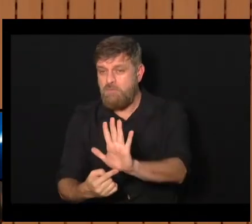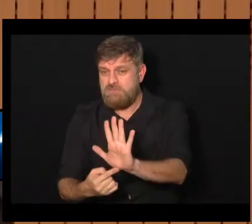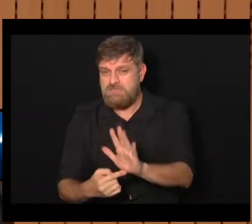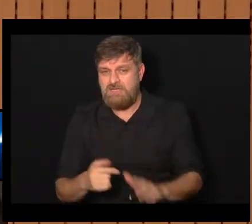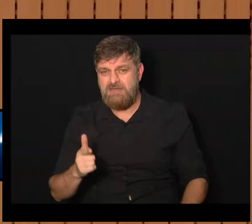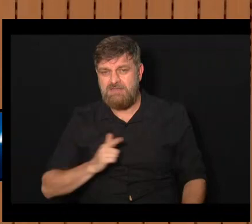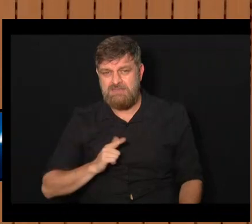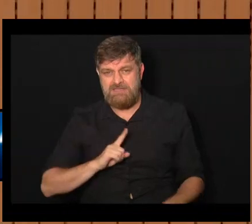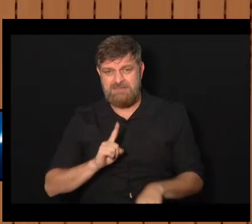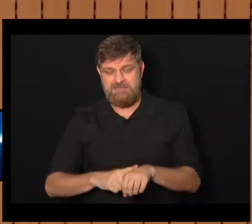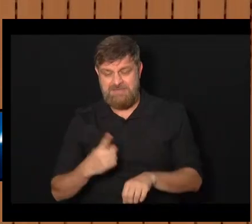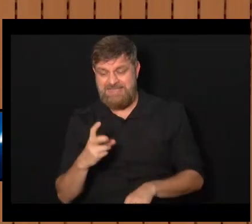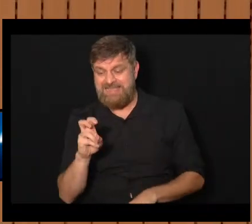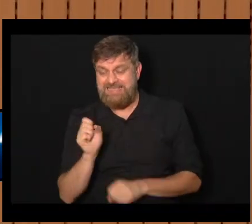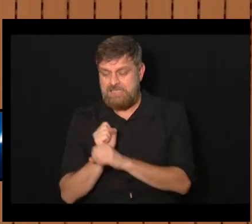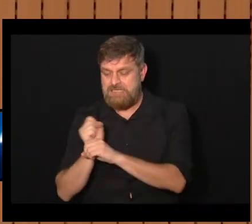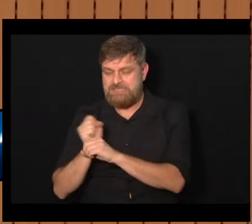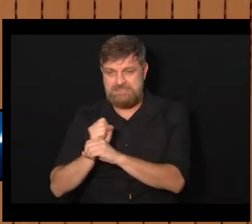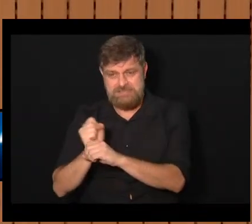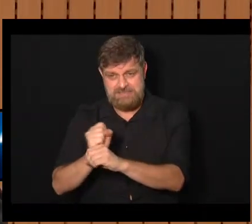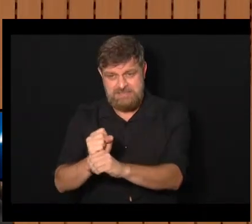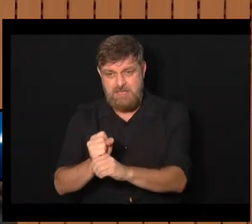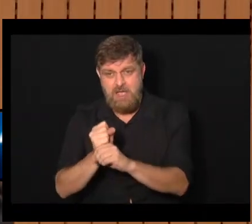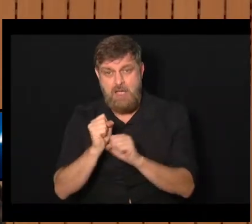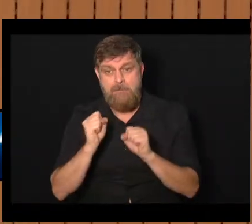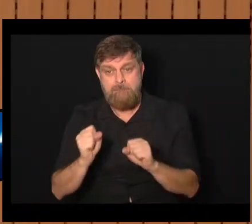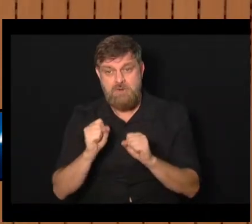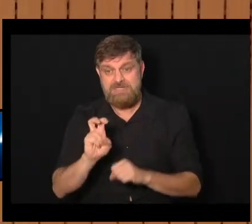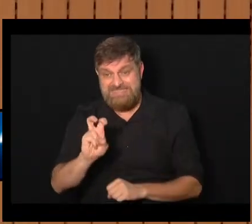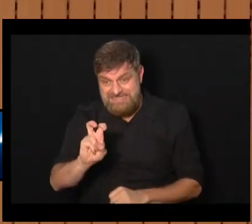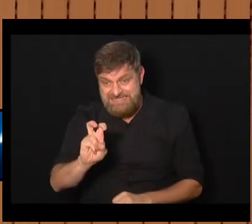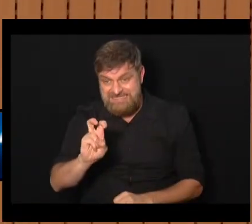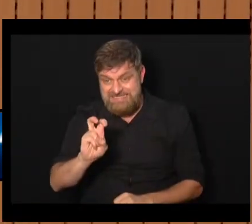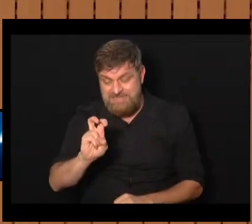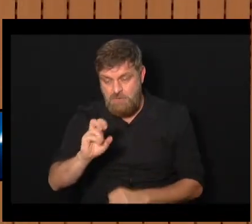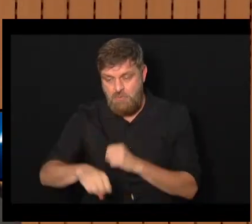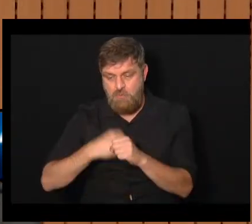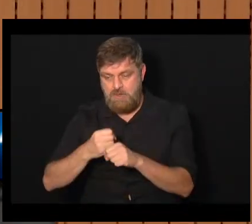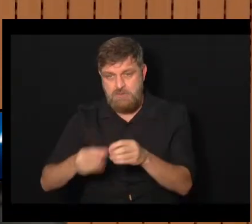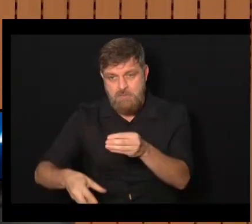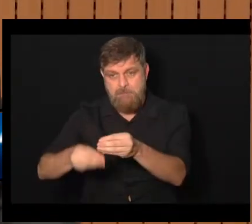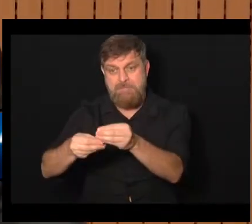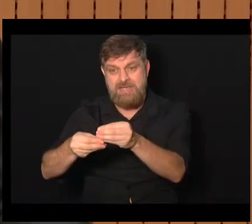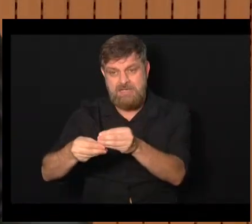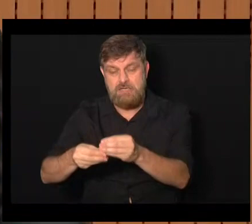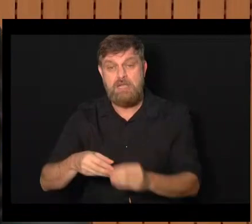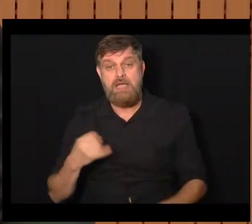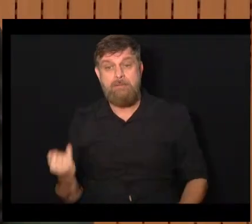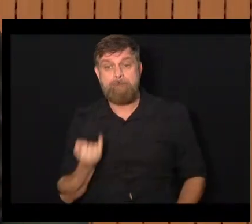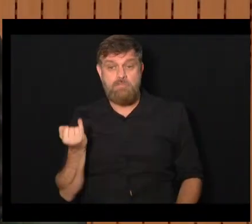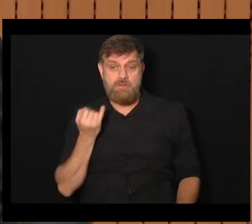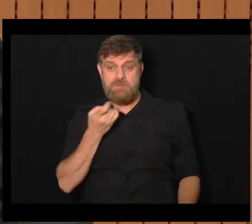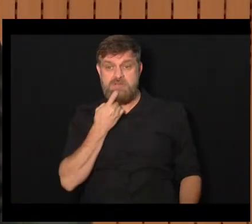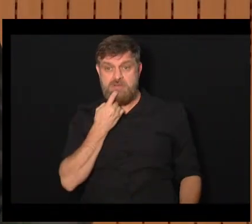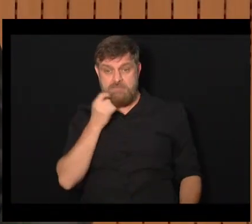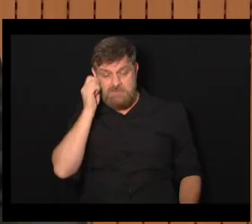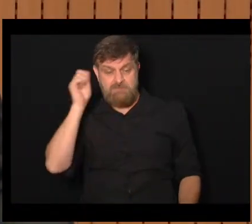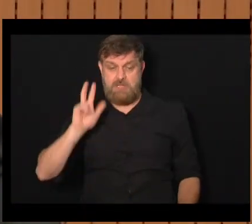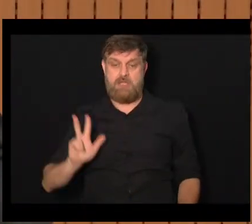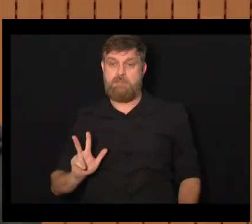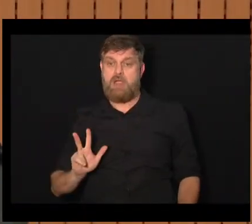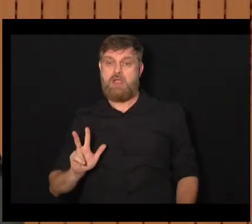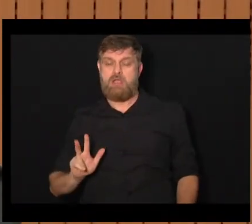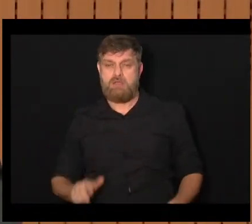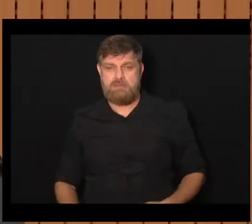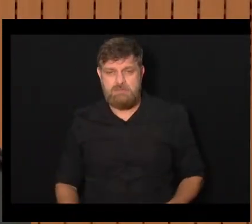ter duração de 15 anos, podendo ser prorrogado por mais 5. Então, é algo muito importante para o município. E eu